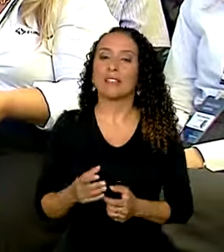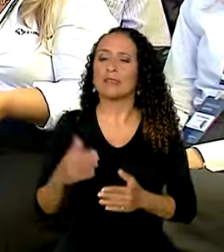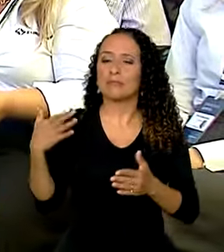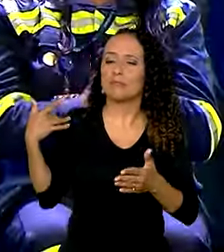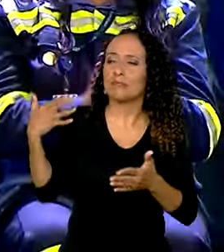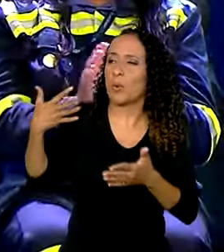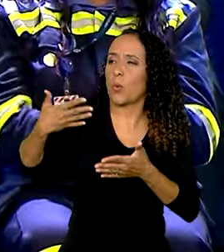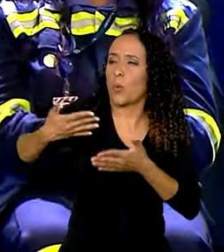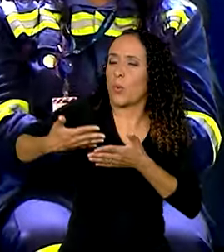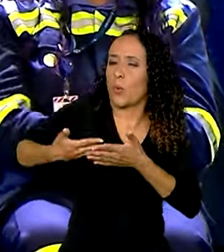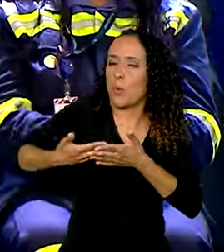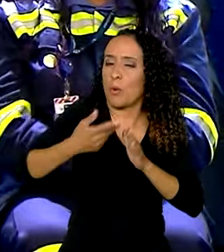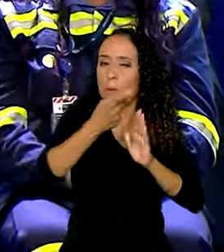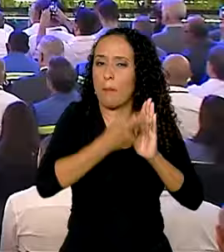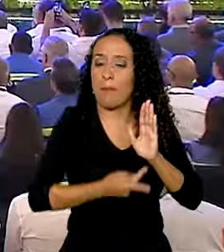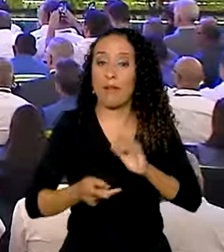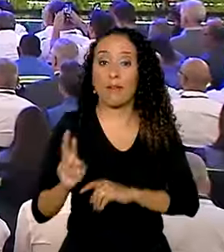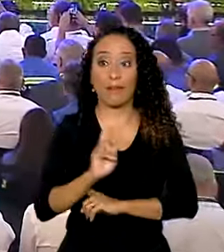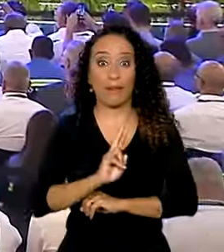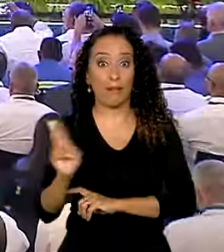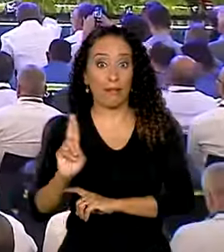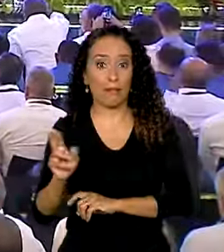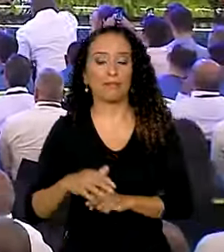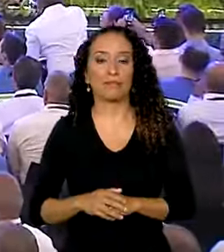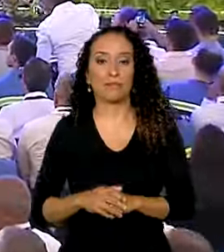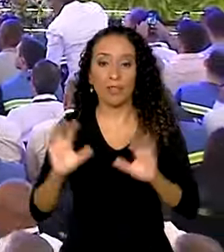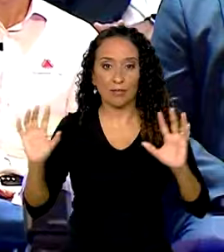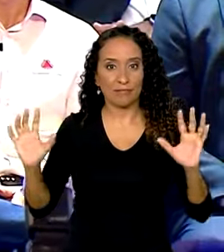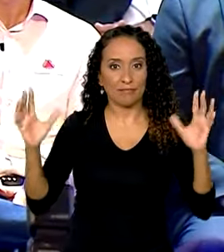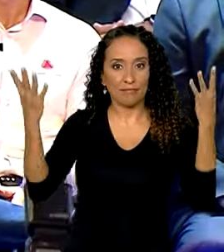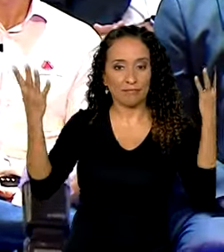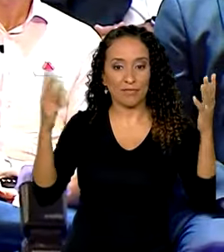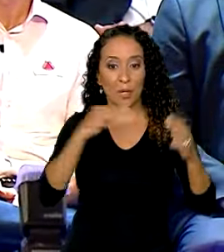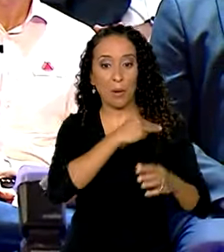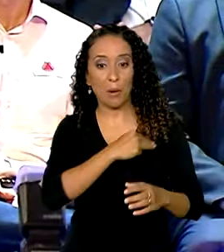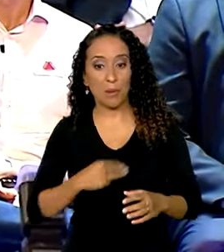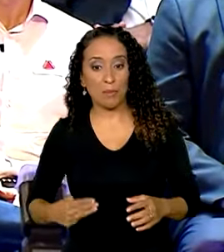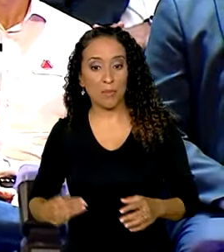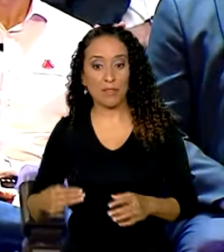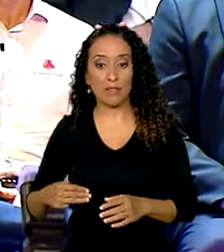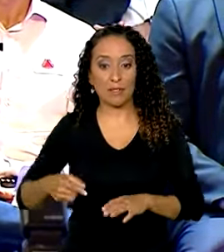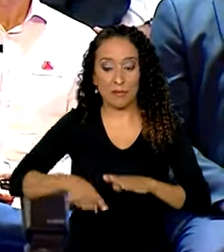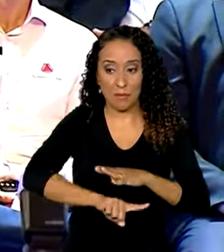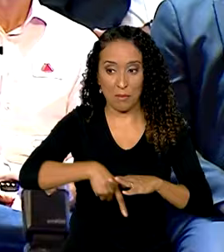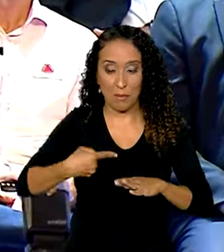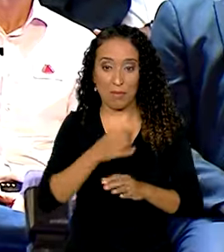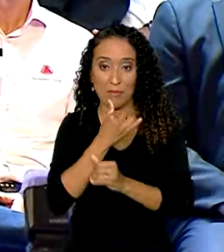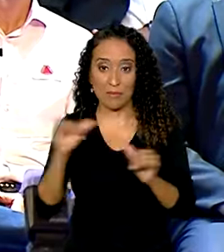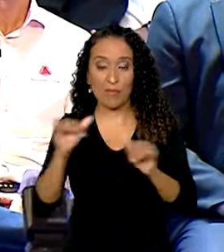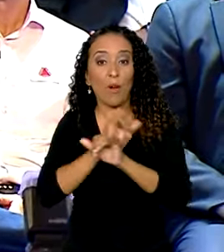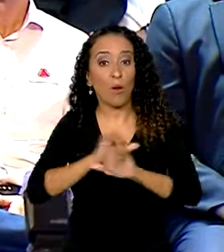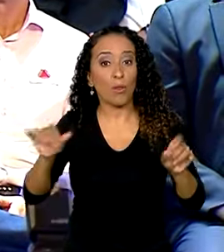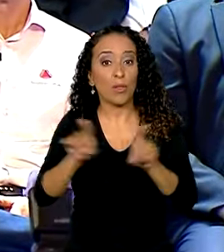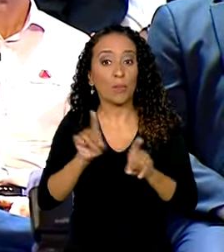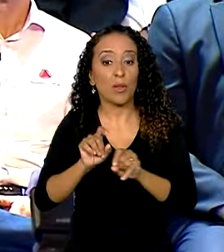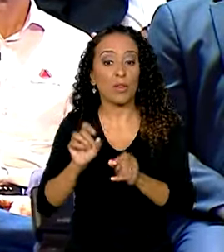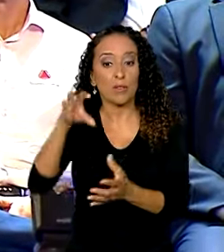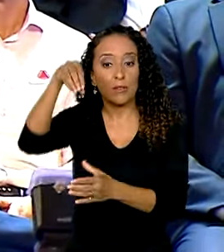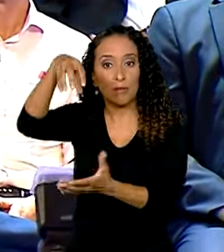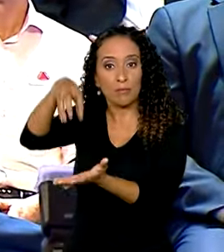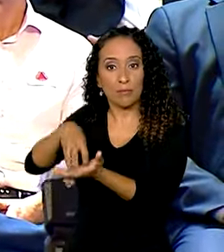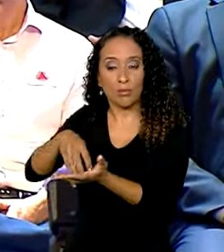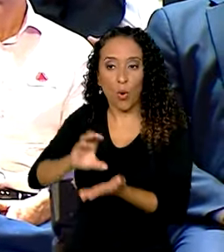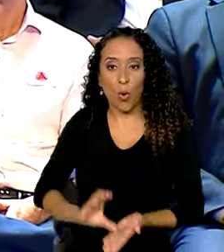desde o Plano Real. Durante o evento, o ministro de Minas e Energia anunciou ainda a instalação do